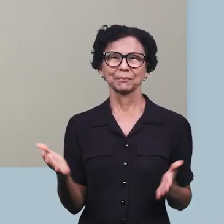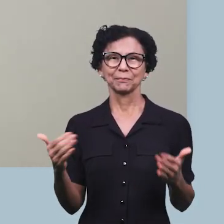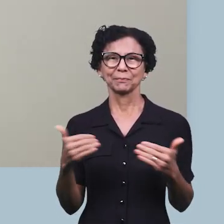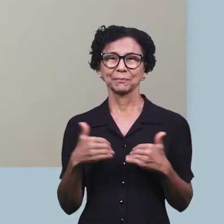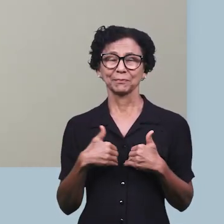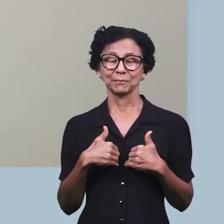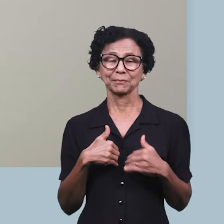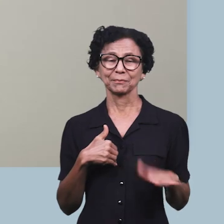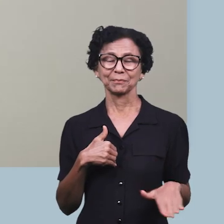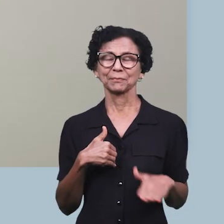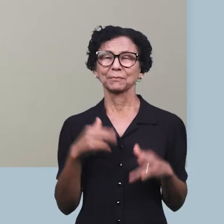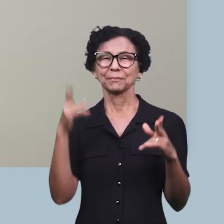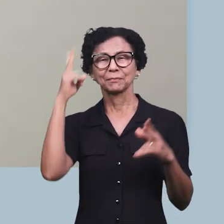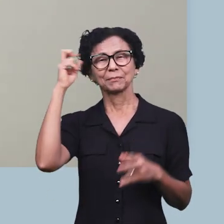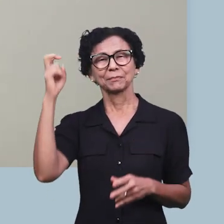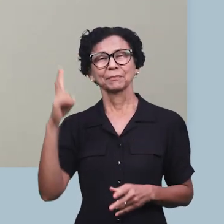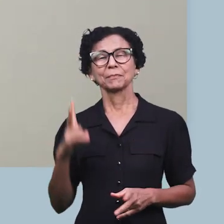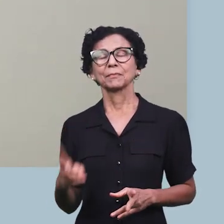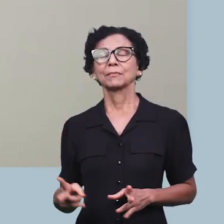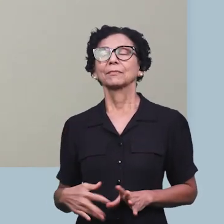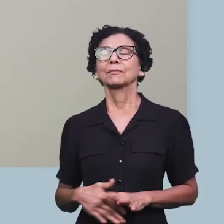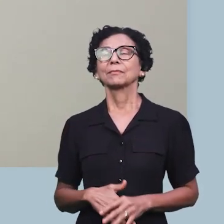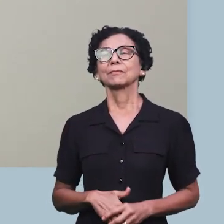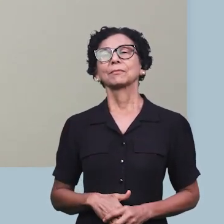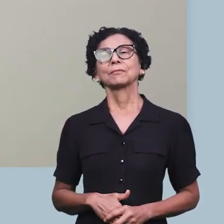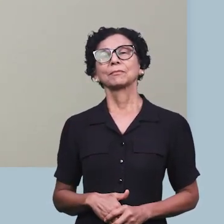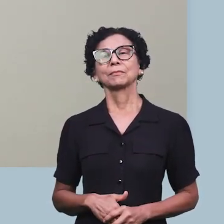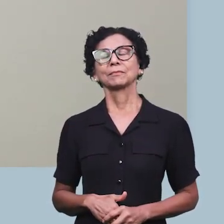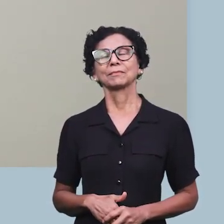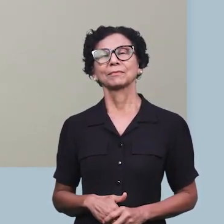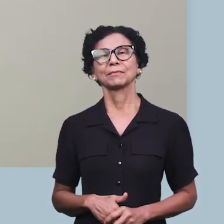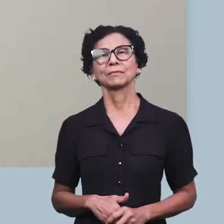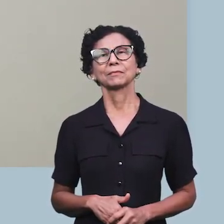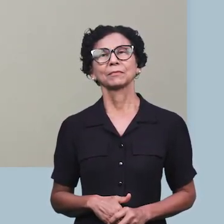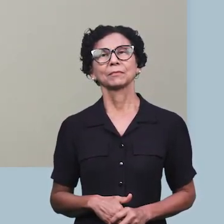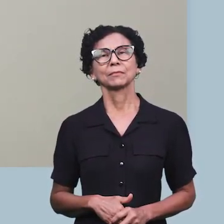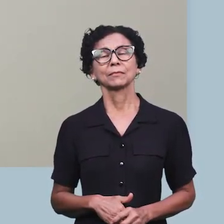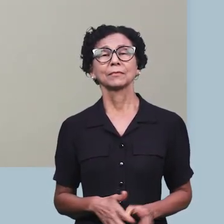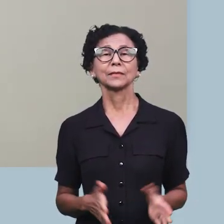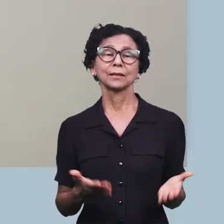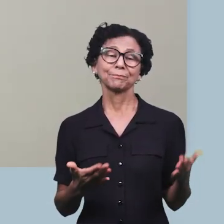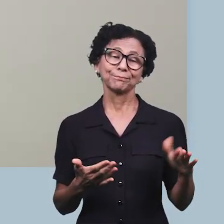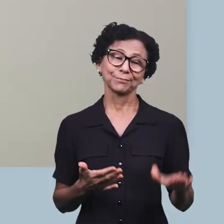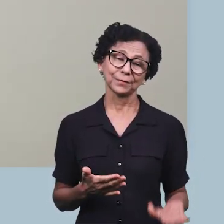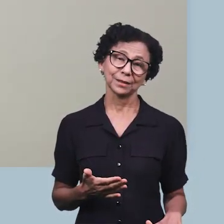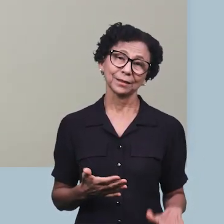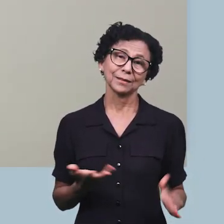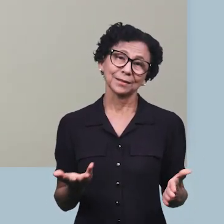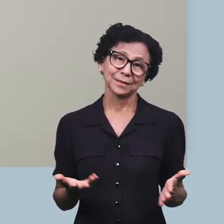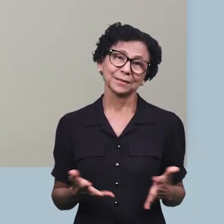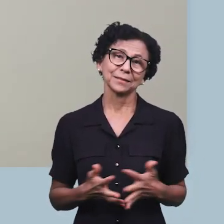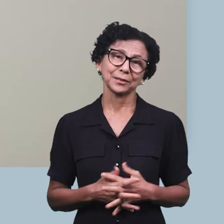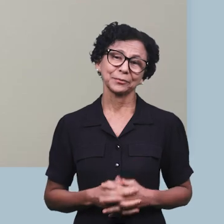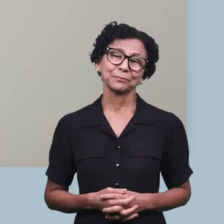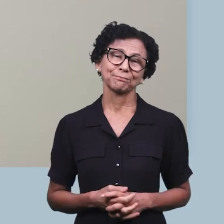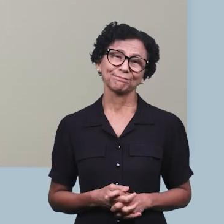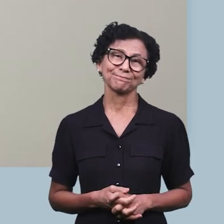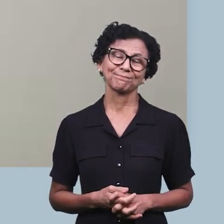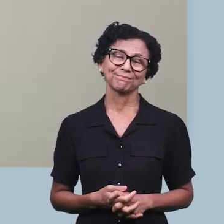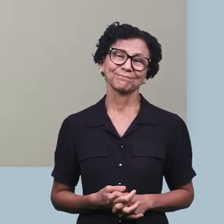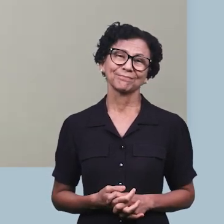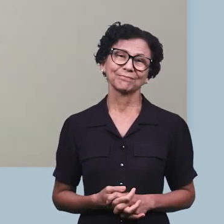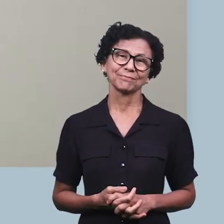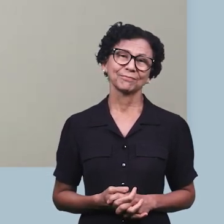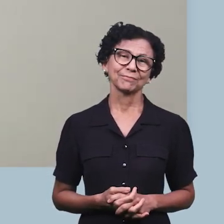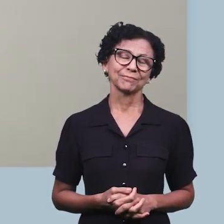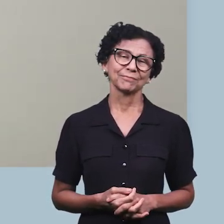São crianças muito espertas, crianças inteligentíssimas, são crianças Então a gente não pode esquecer disso, não é verdade? Por